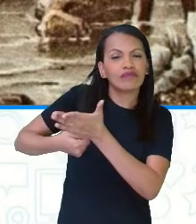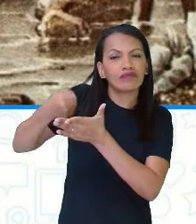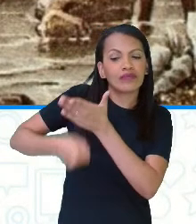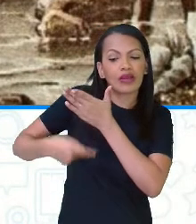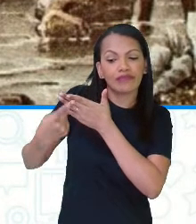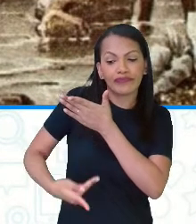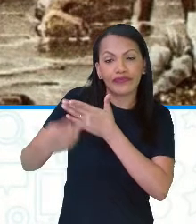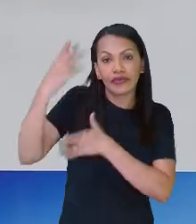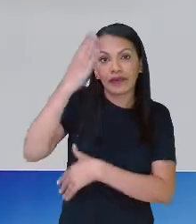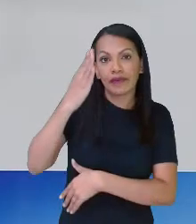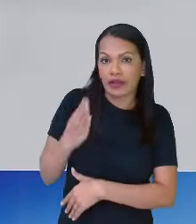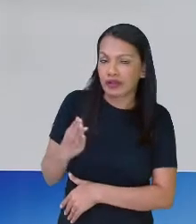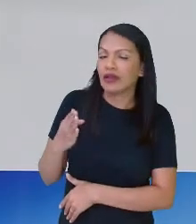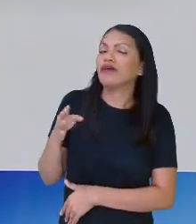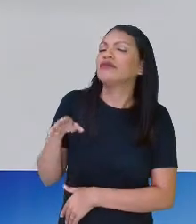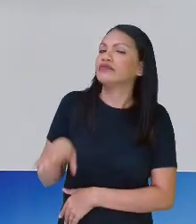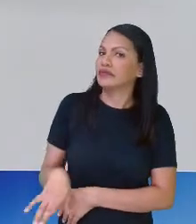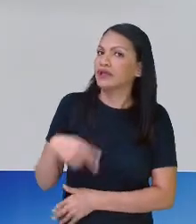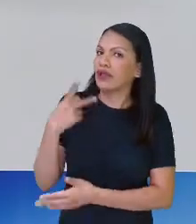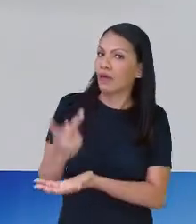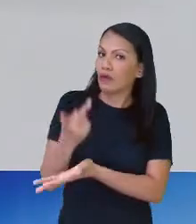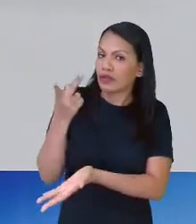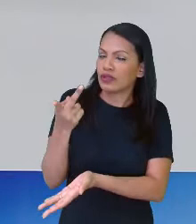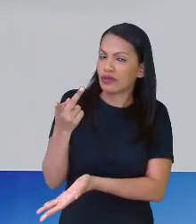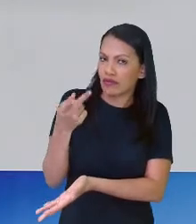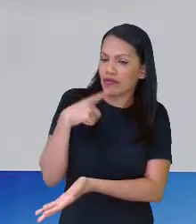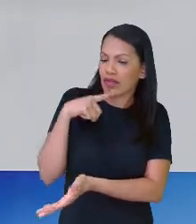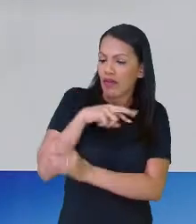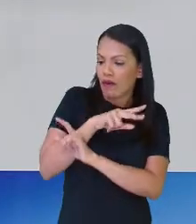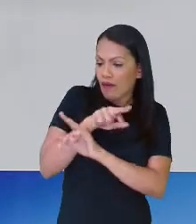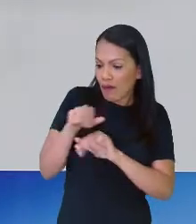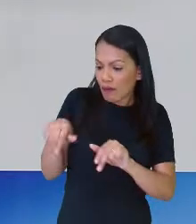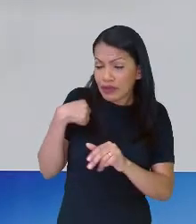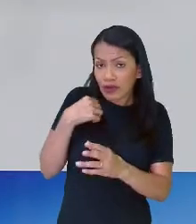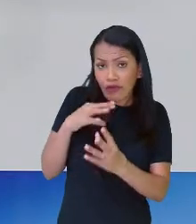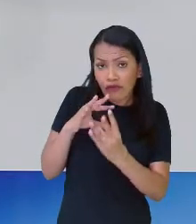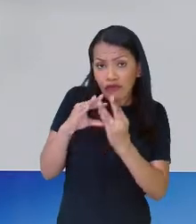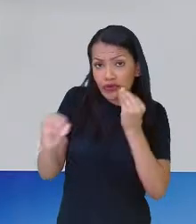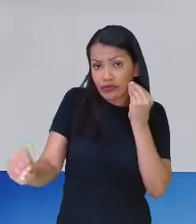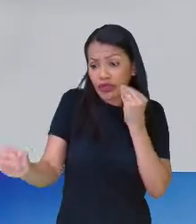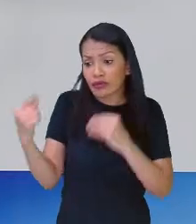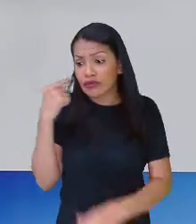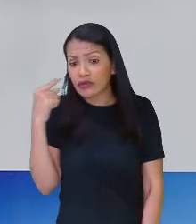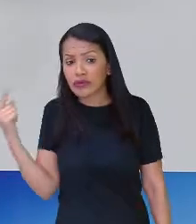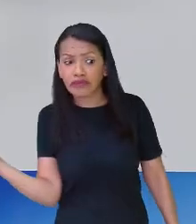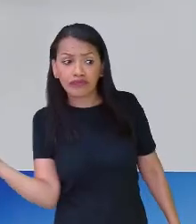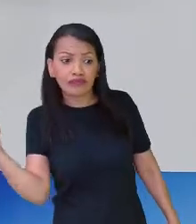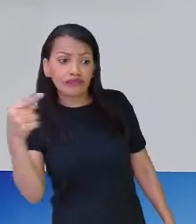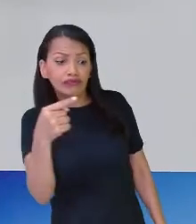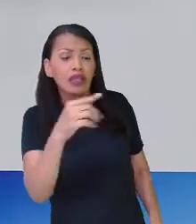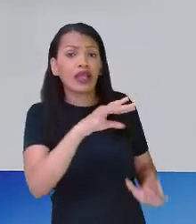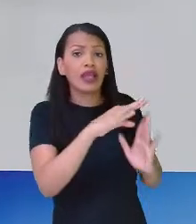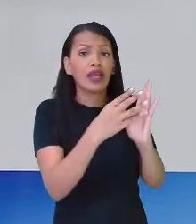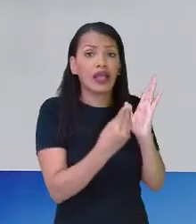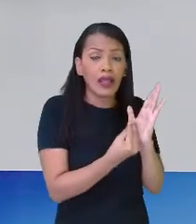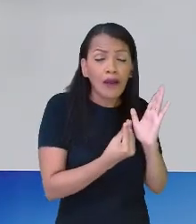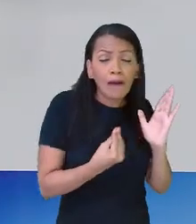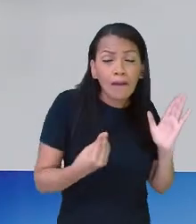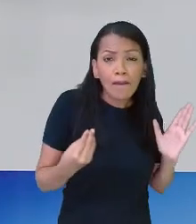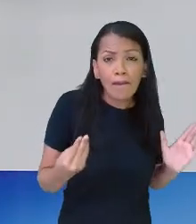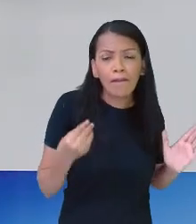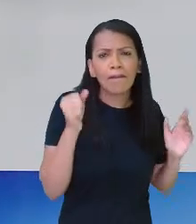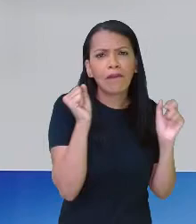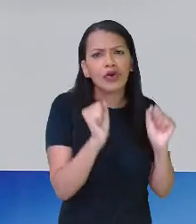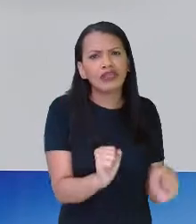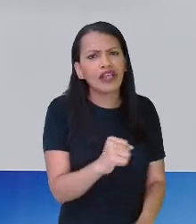Brasil. Foi o que aconteceu. Muitas pessoas fugiam e iam para quilombos para poder sobreviver da